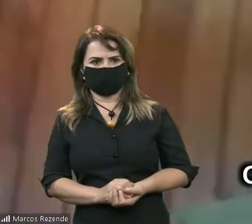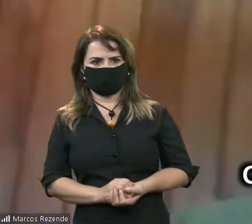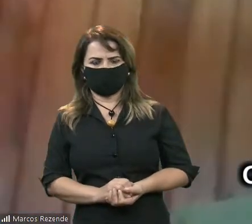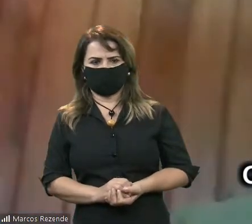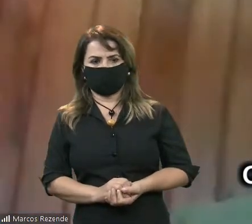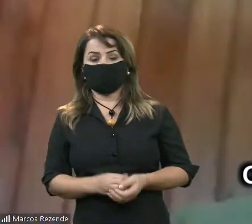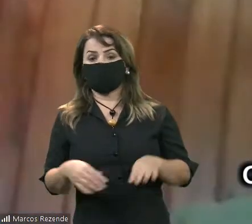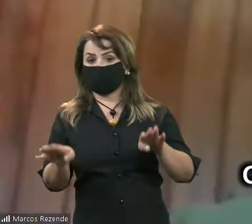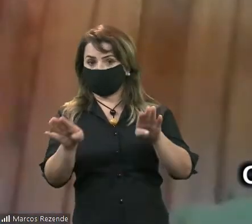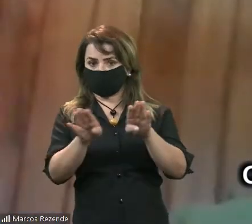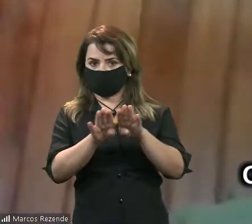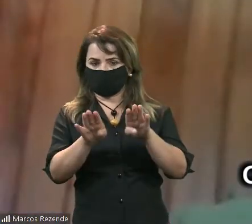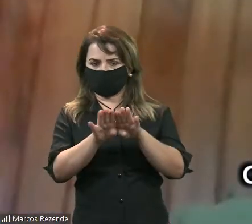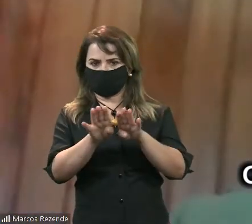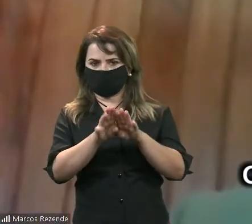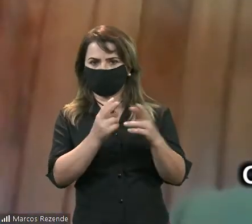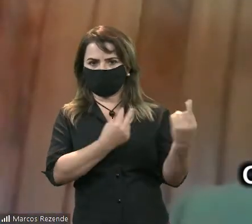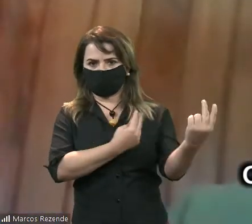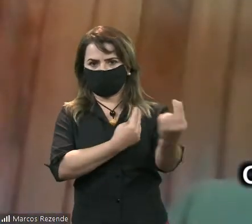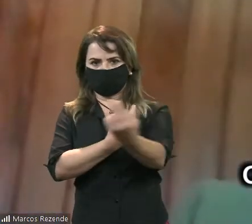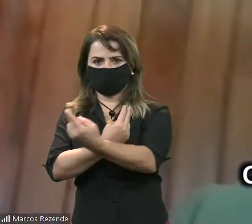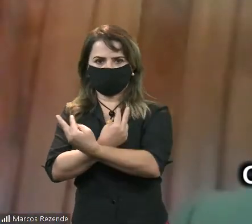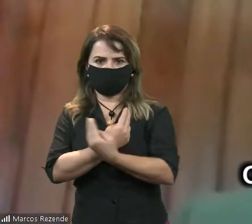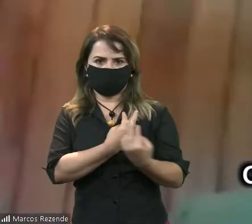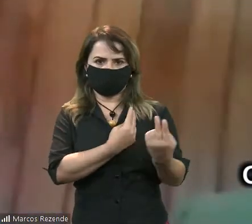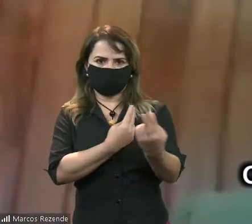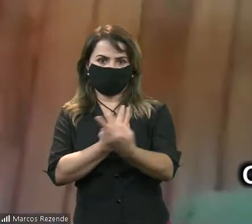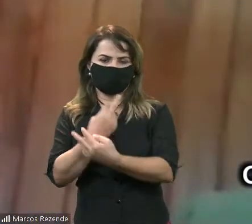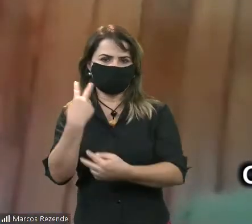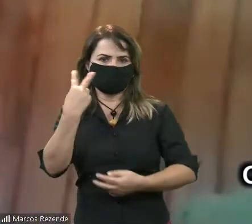Também, igualmente com os vereadores